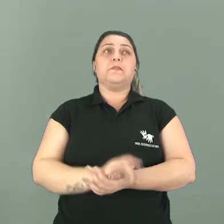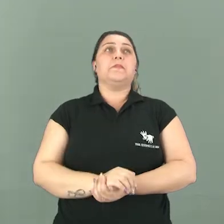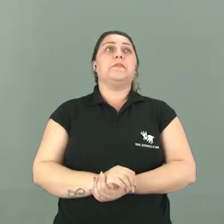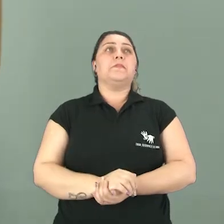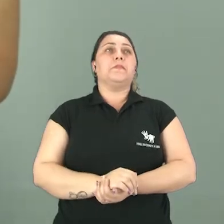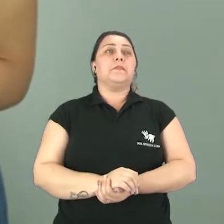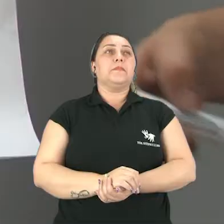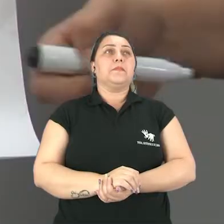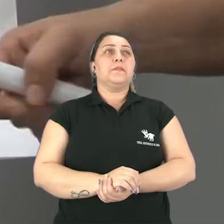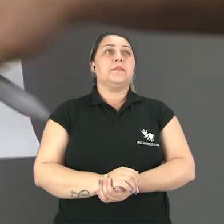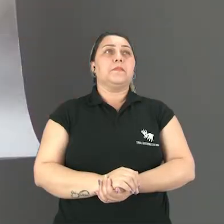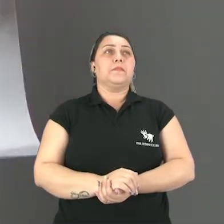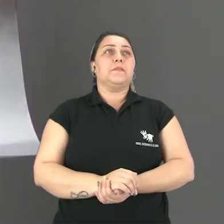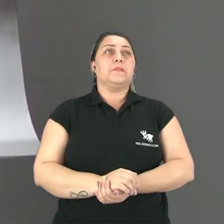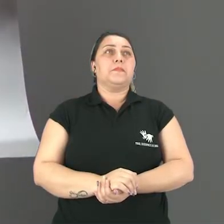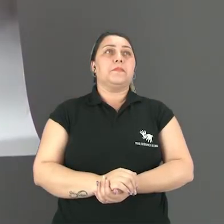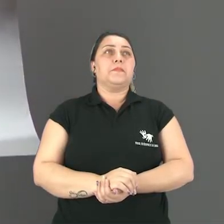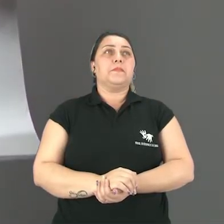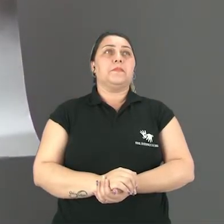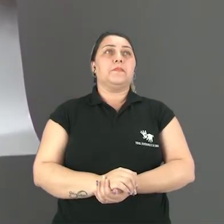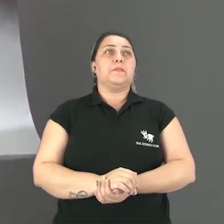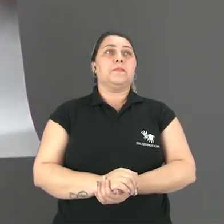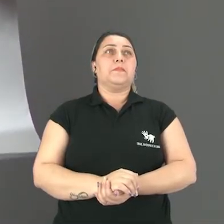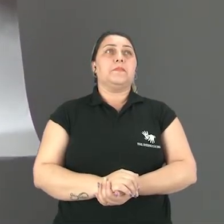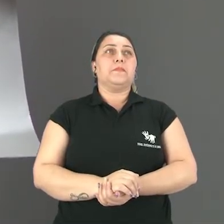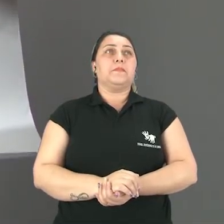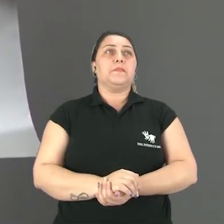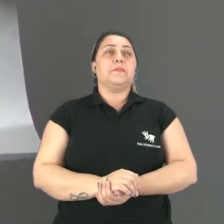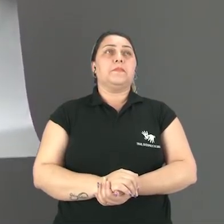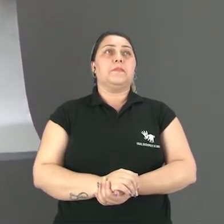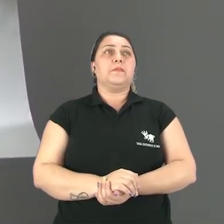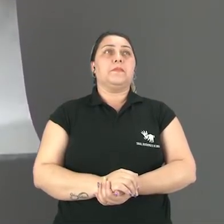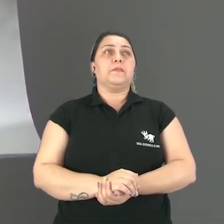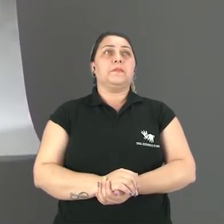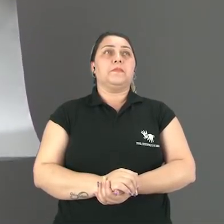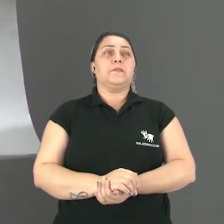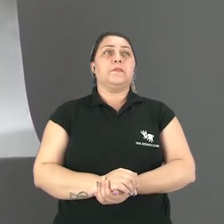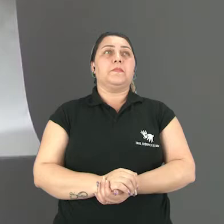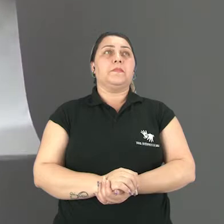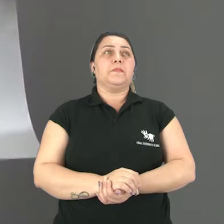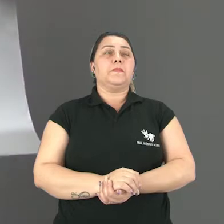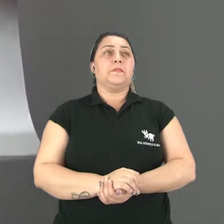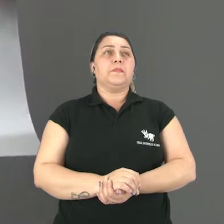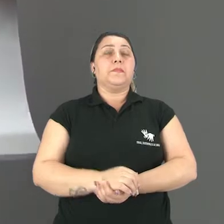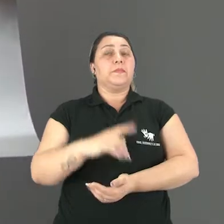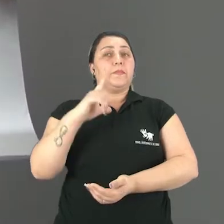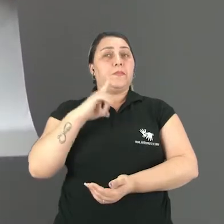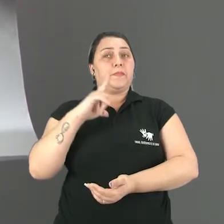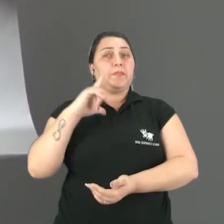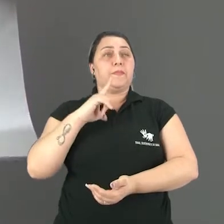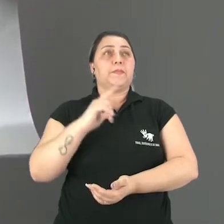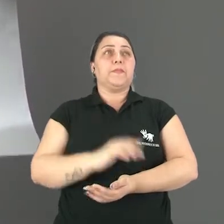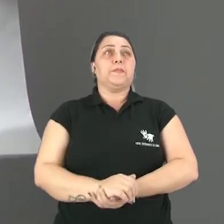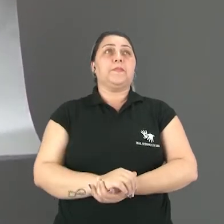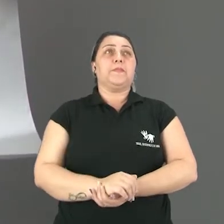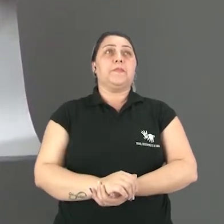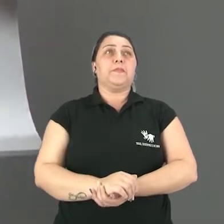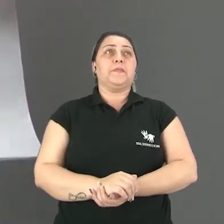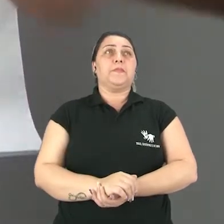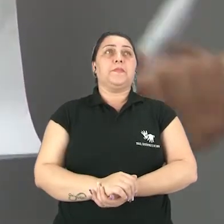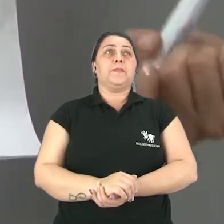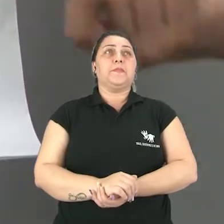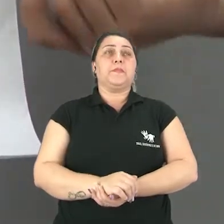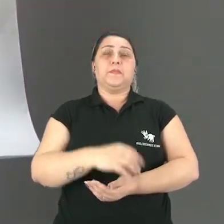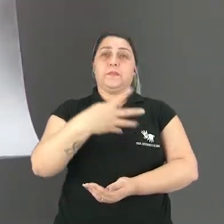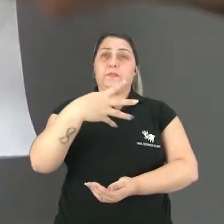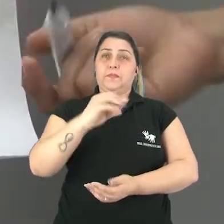cada uma das histórias. Então, vamos juntos. Deixa eu apagar aqui para não confundir vocês. Nós temos aqui, então, já